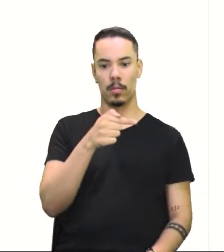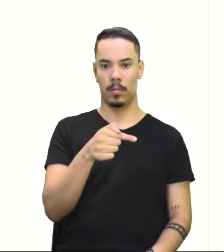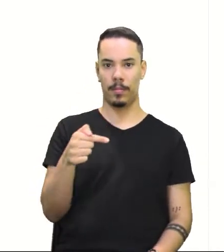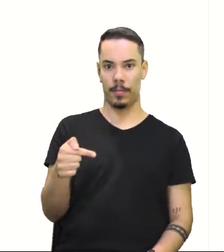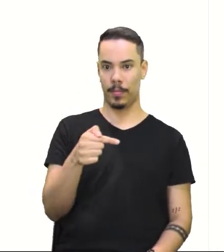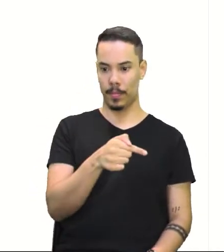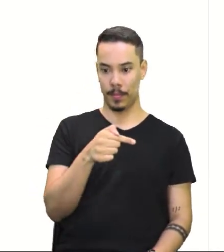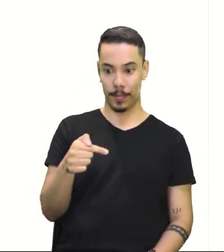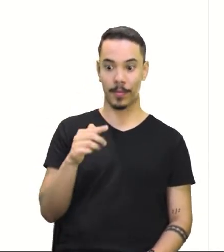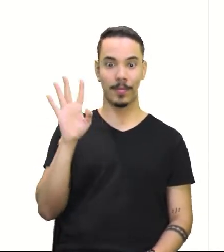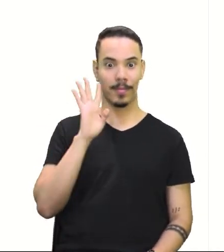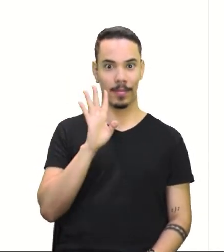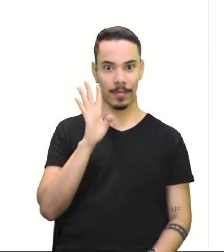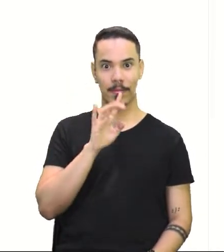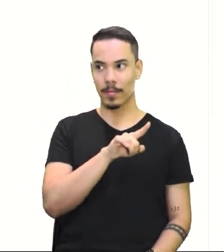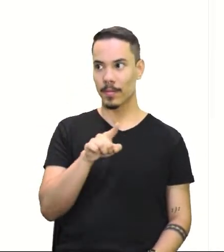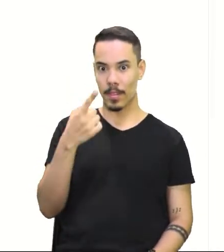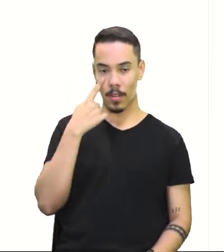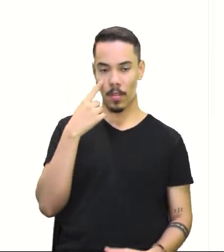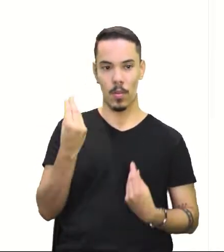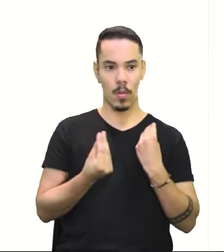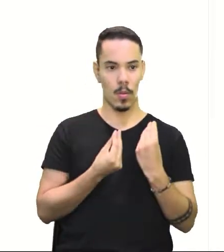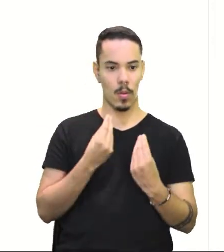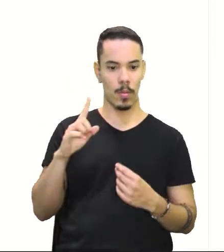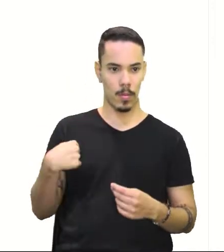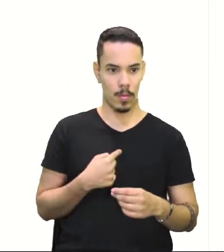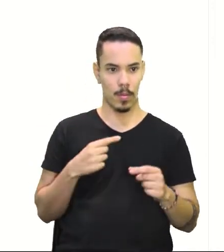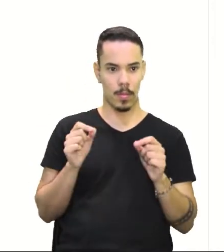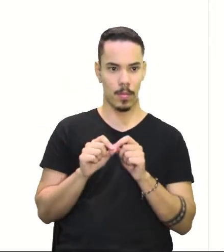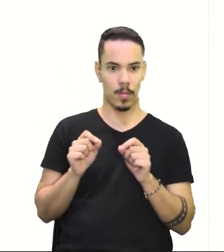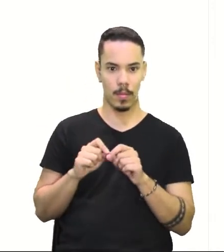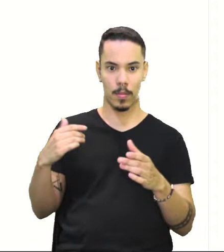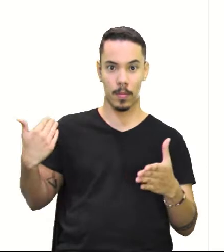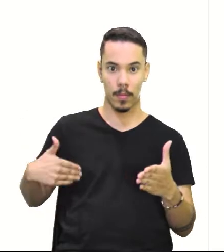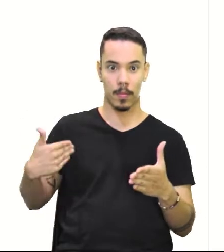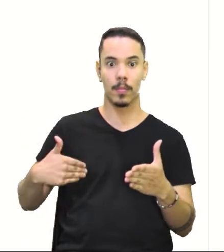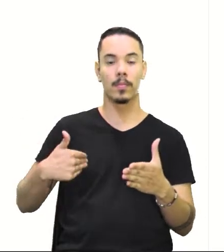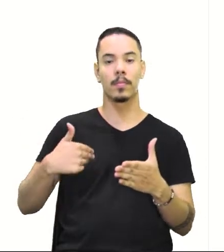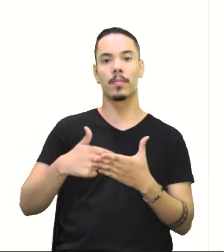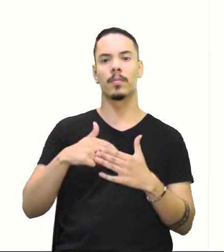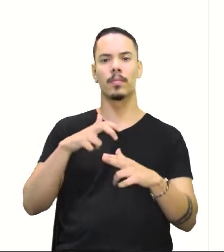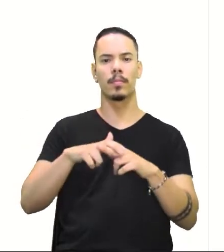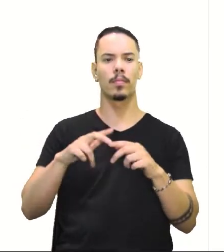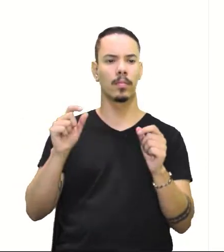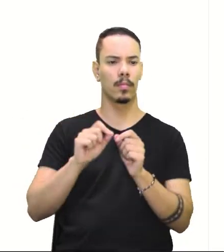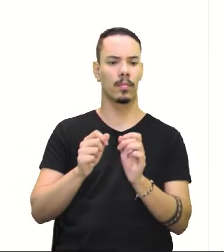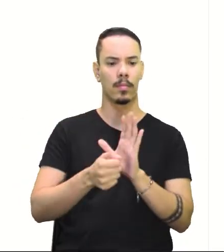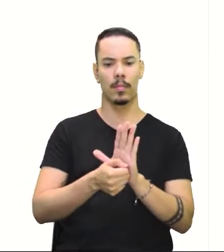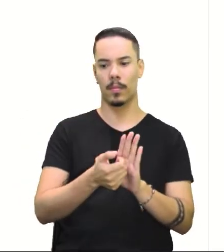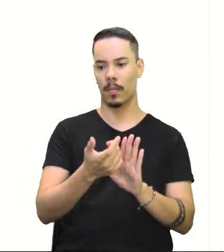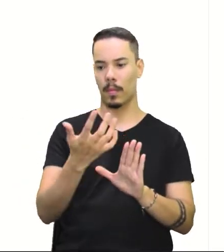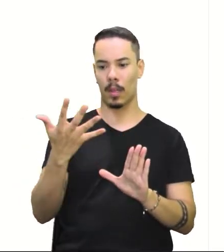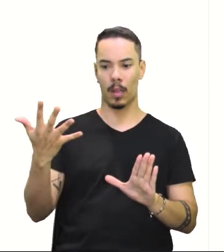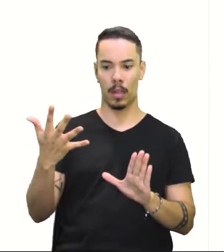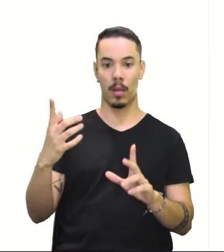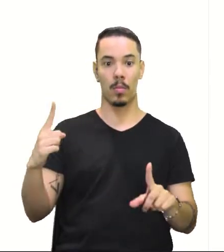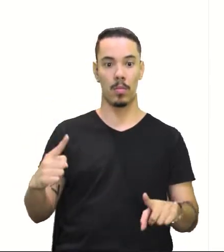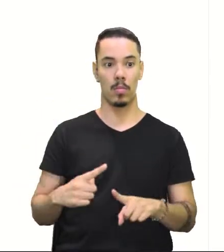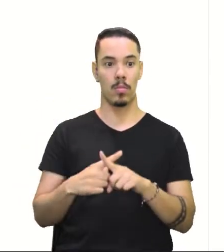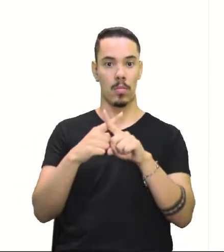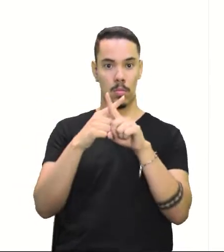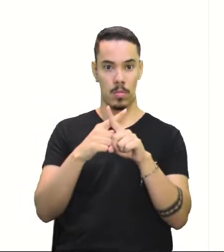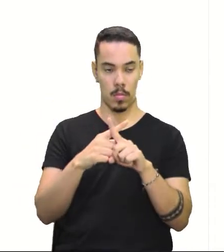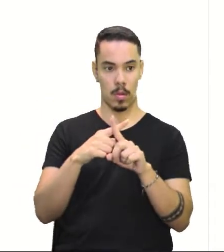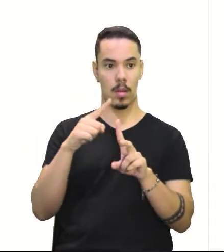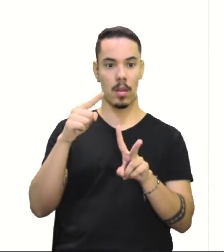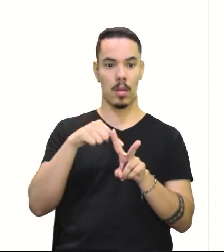Olha lá que legal, vocês estão vendo como que a gente fez esse processo? Então, foram feitas repetidas vezes, multiplica pela raiz